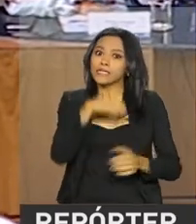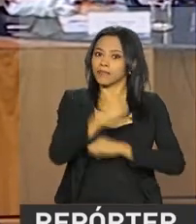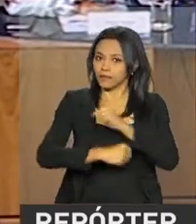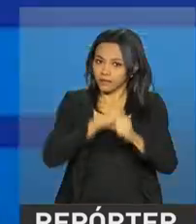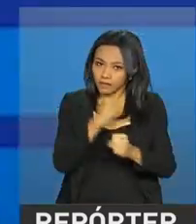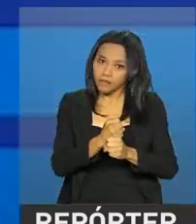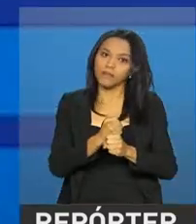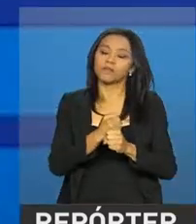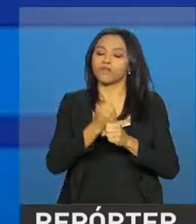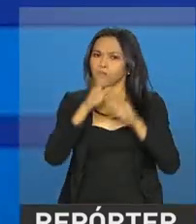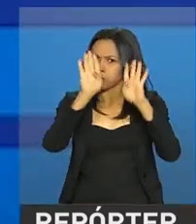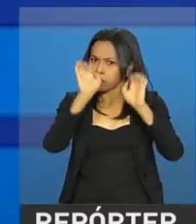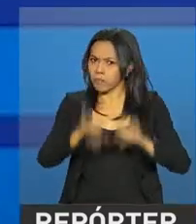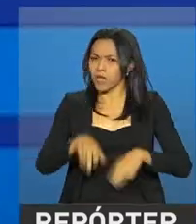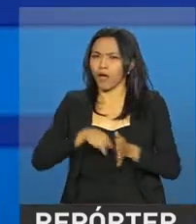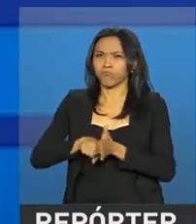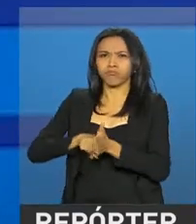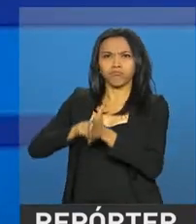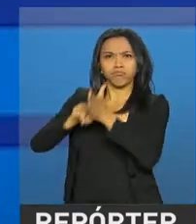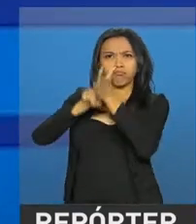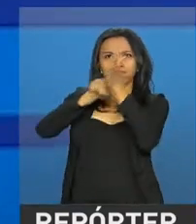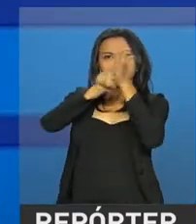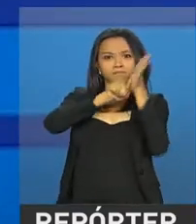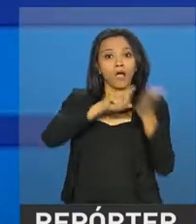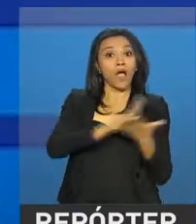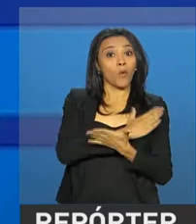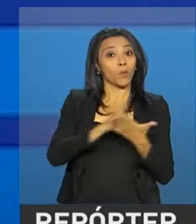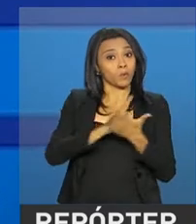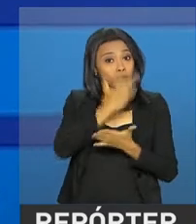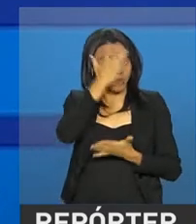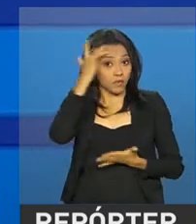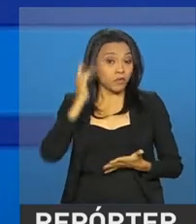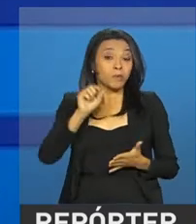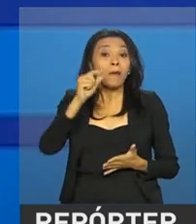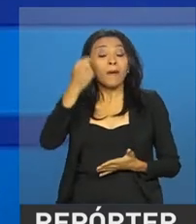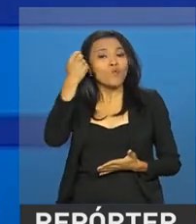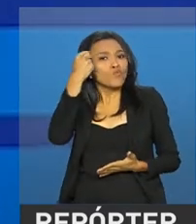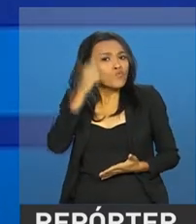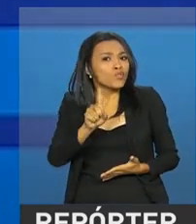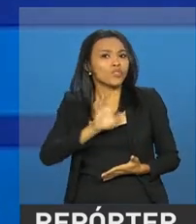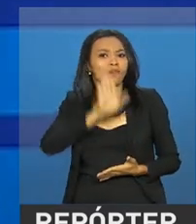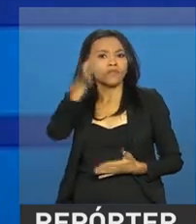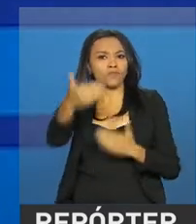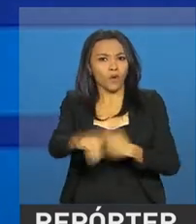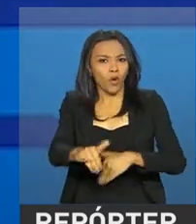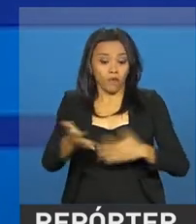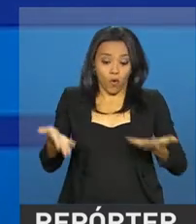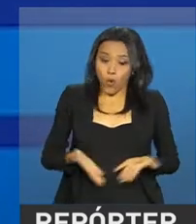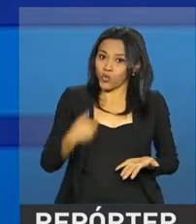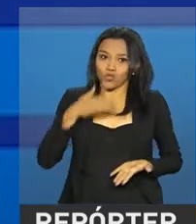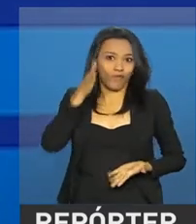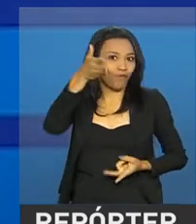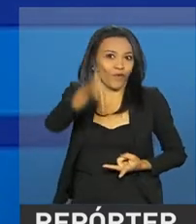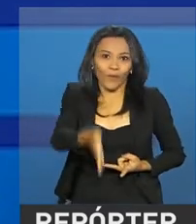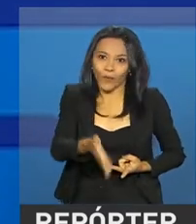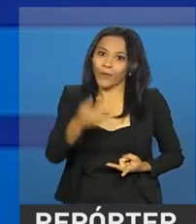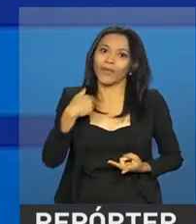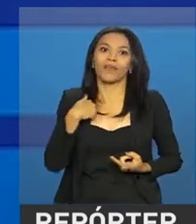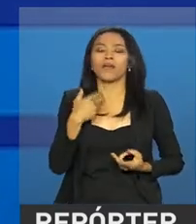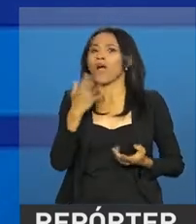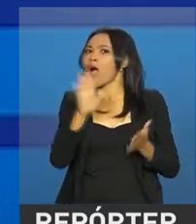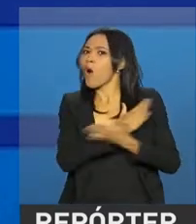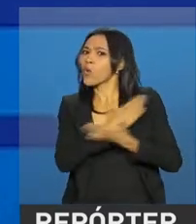muito, muito bem realizado. Algumas pessoas foram, às vezes, no primeiro dia de prova, hoje não se apresentaram, outros não foram em nenhum dos 2